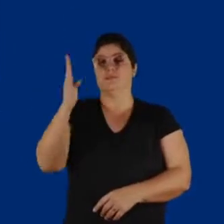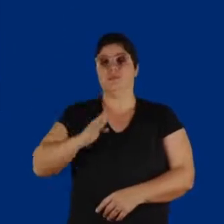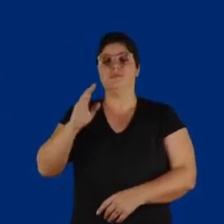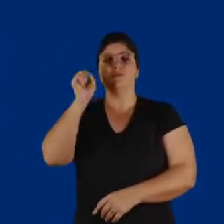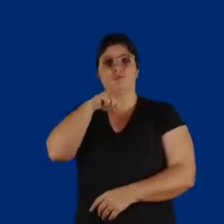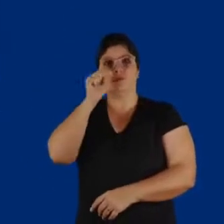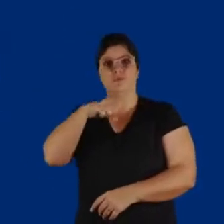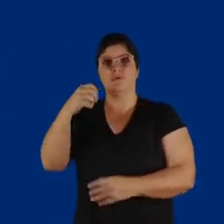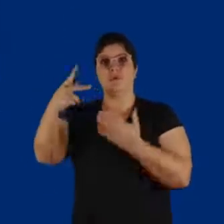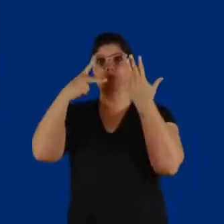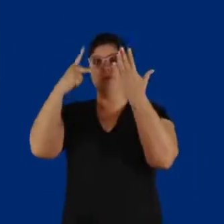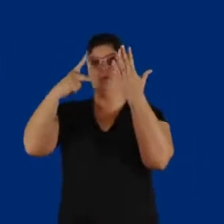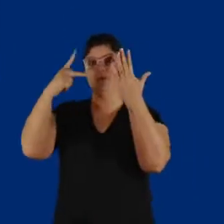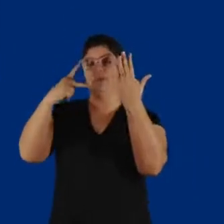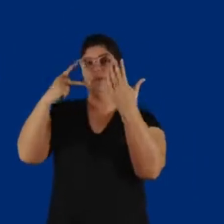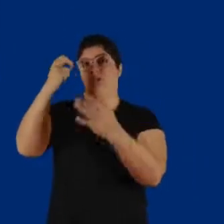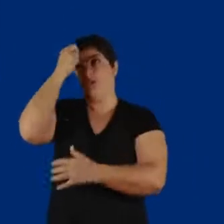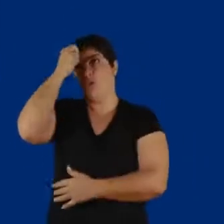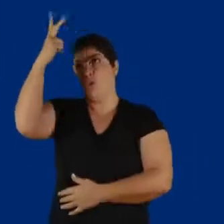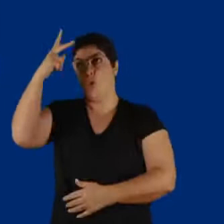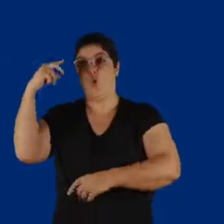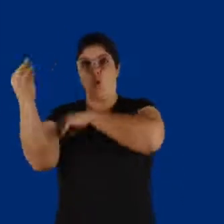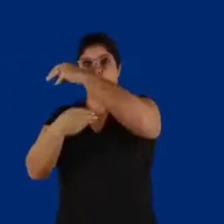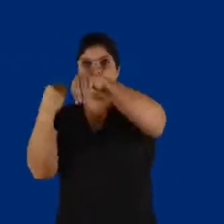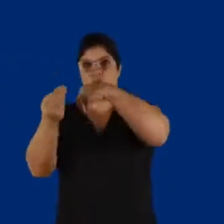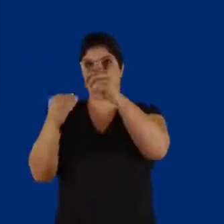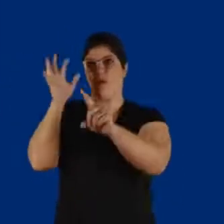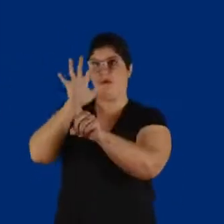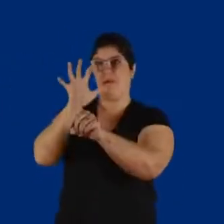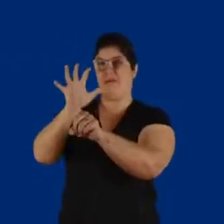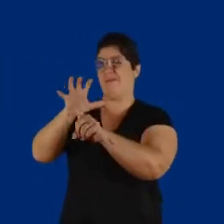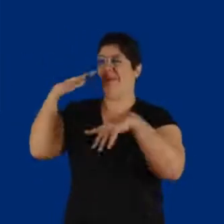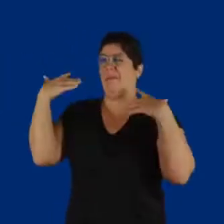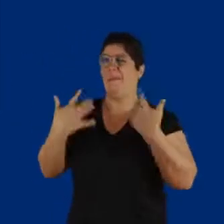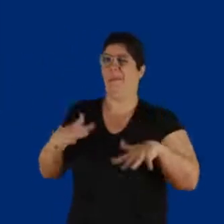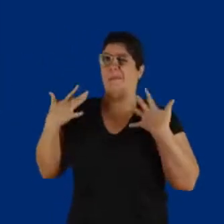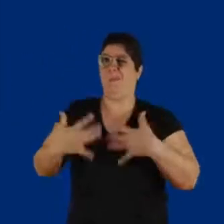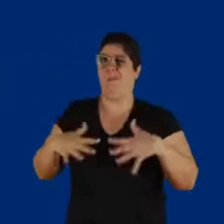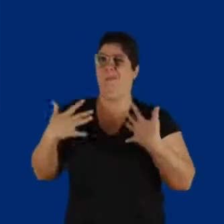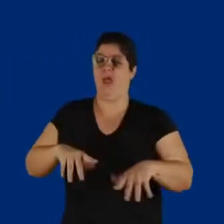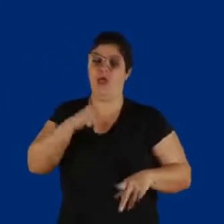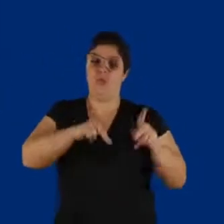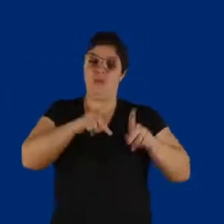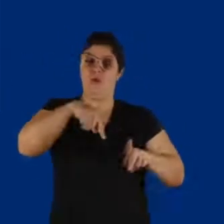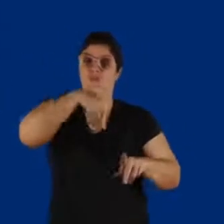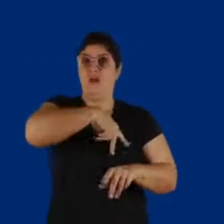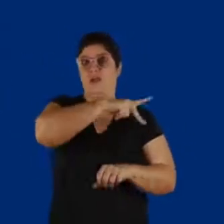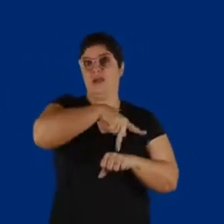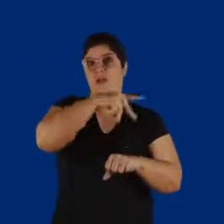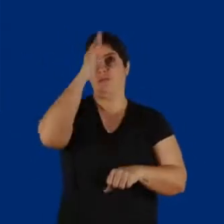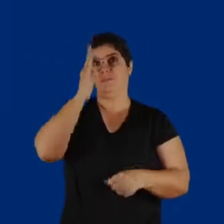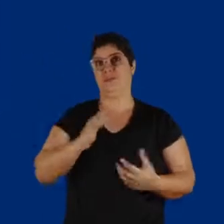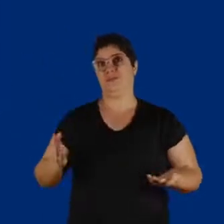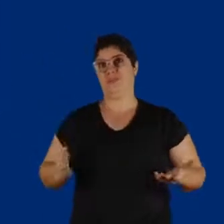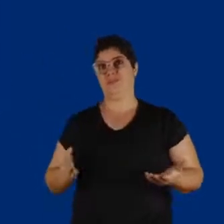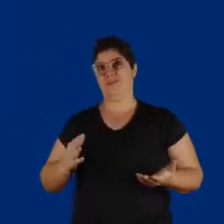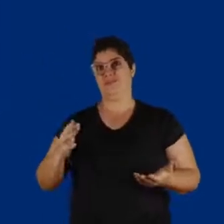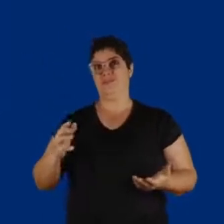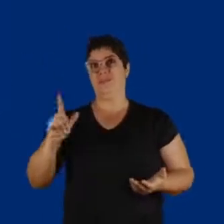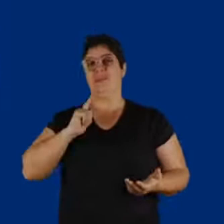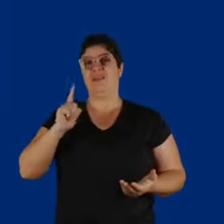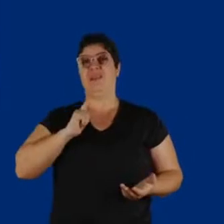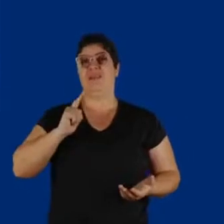psiquiatria transcultural, tem impactos imensos numa população como a nossa, numa população onde você vai encontrar